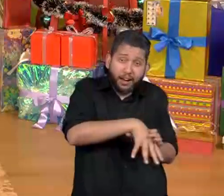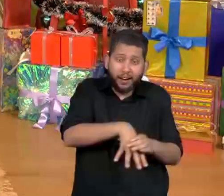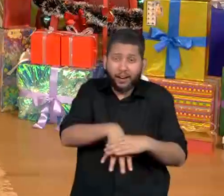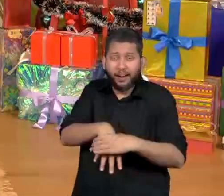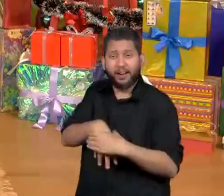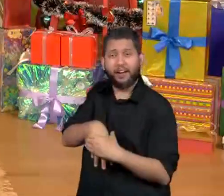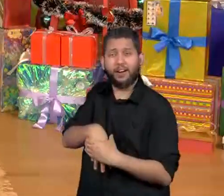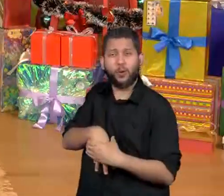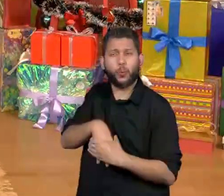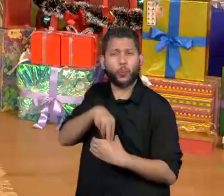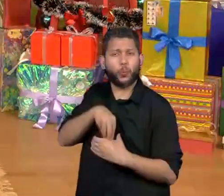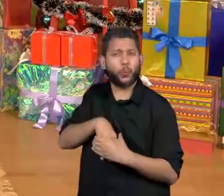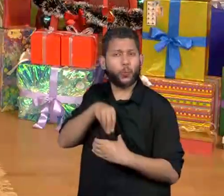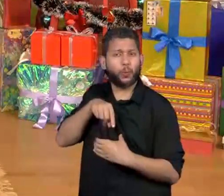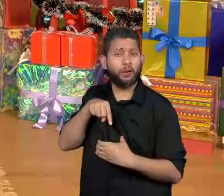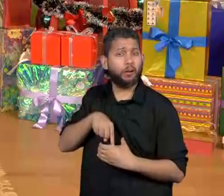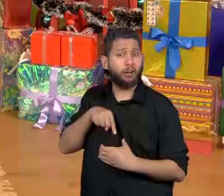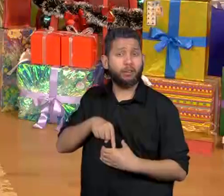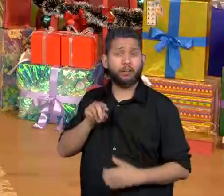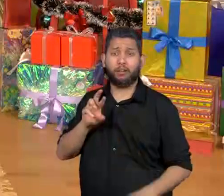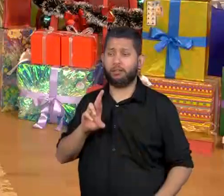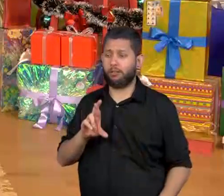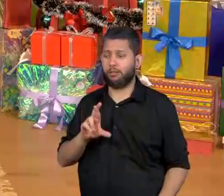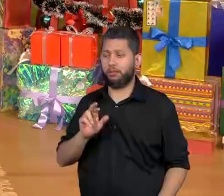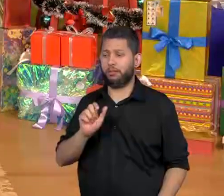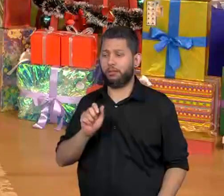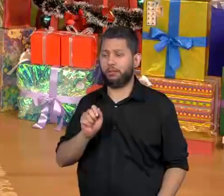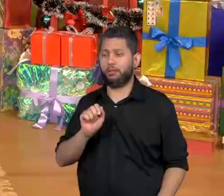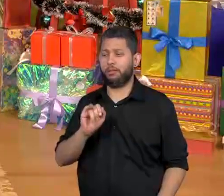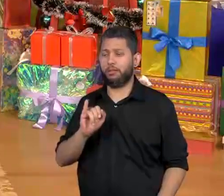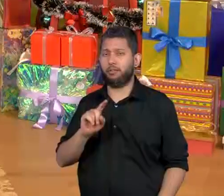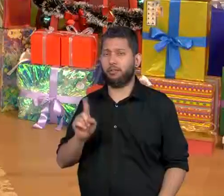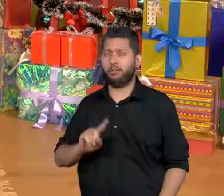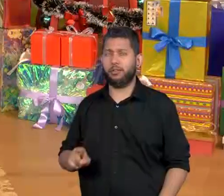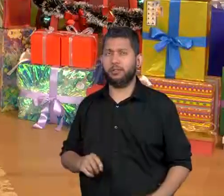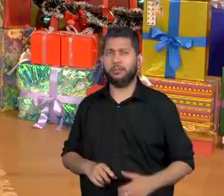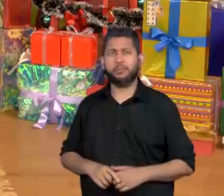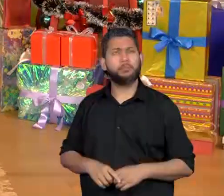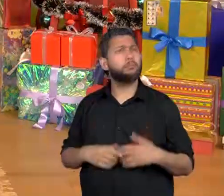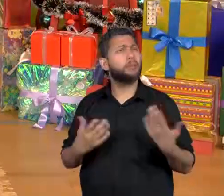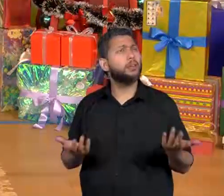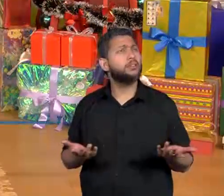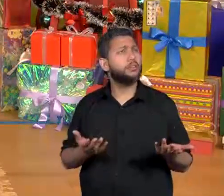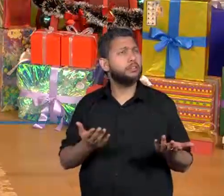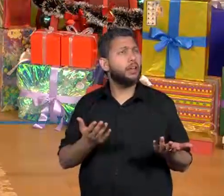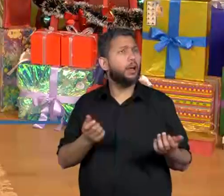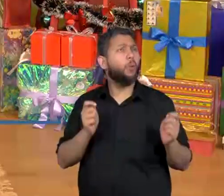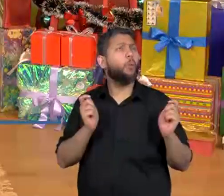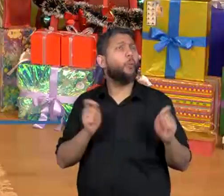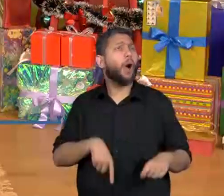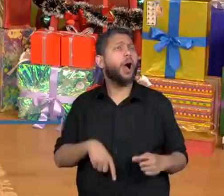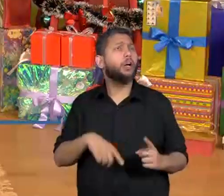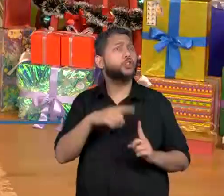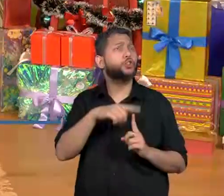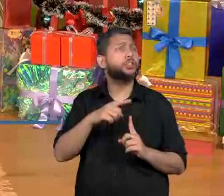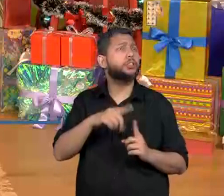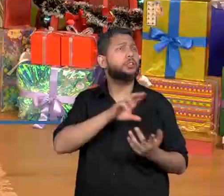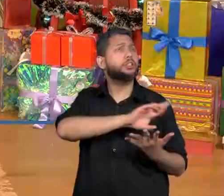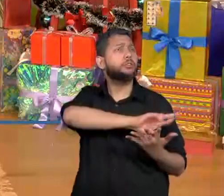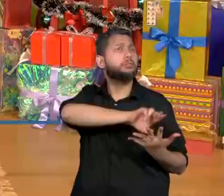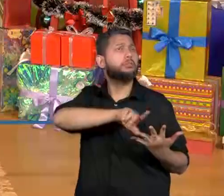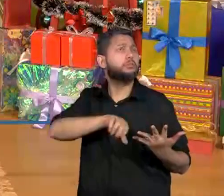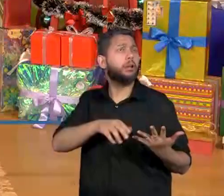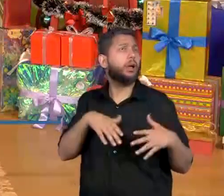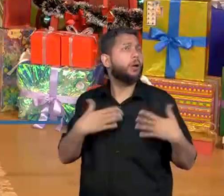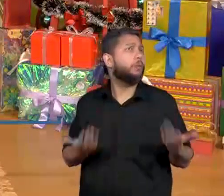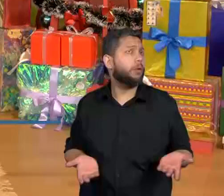escondida. Mas será que só tem desse tipo? Oh, boa pergunta, boa olha pergunta. Só. Então, vamos fazer o seguinte.